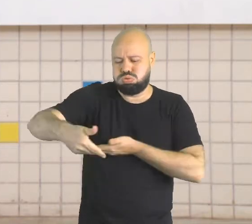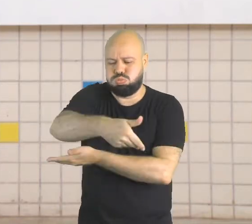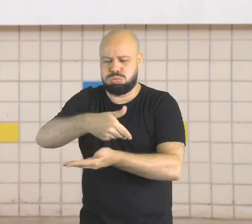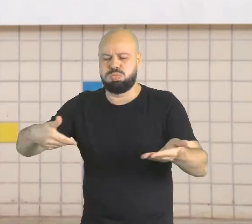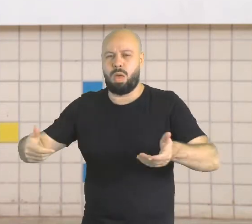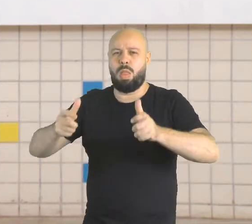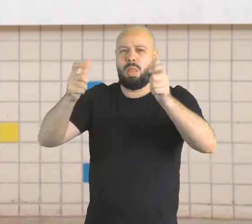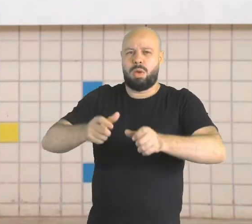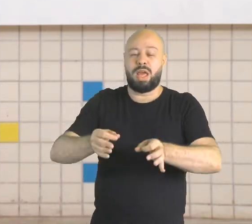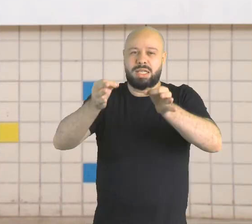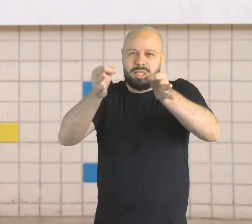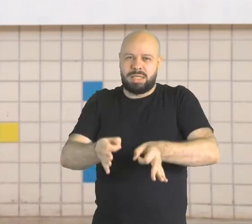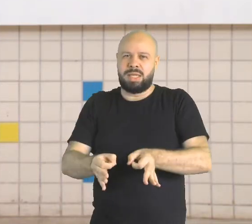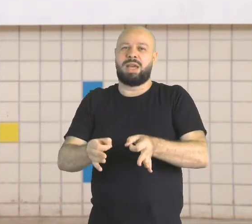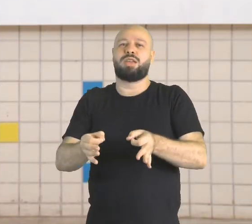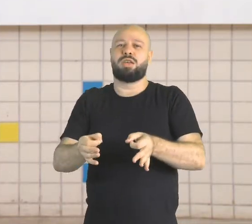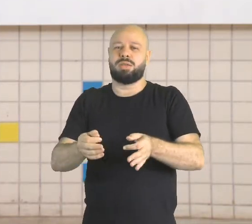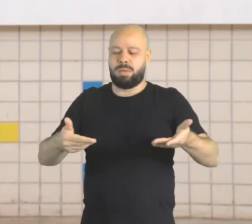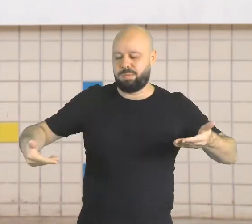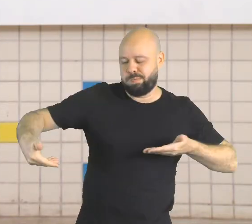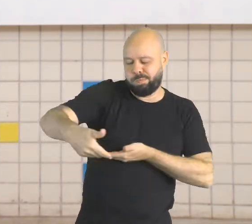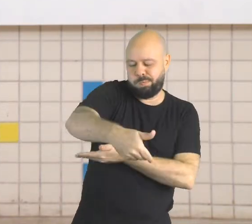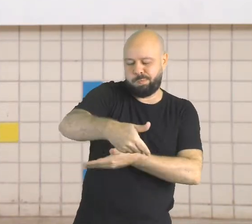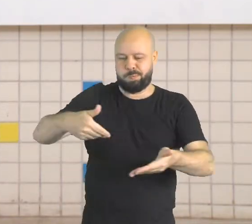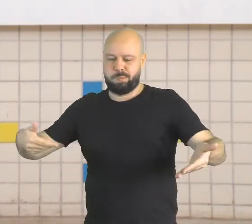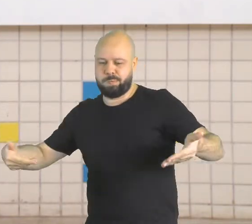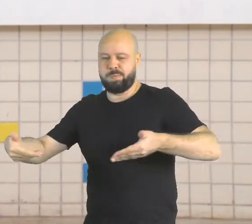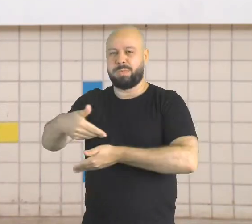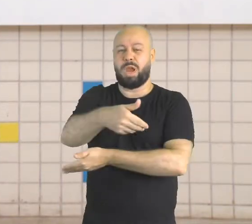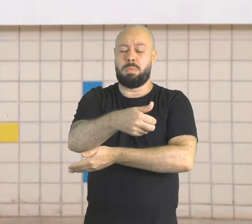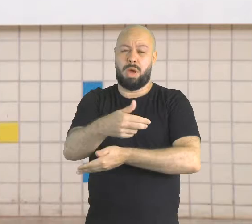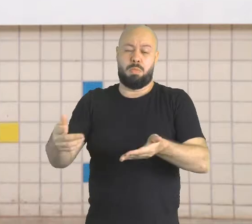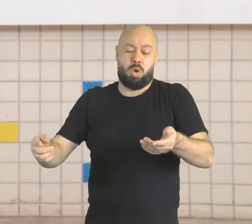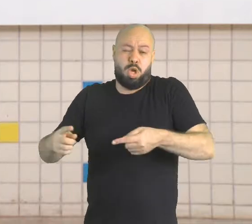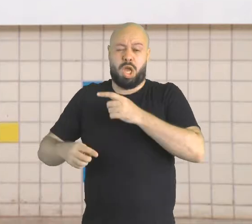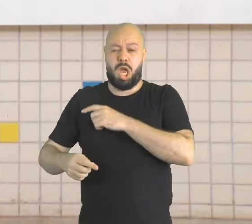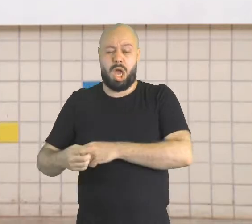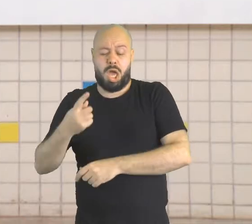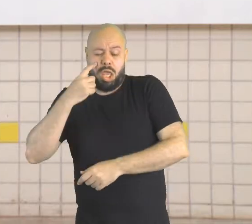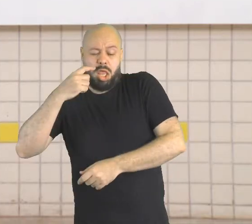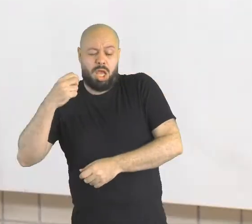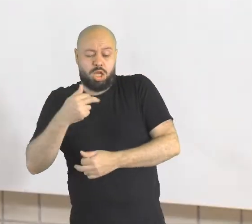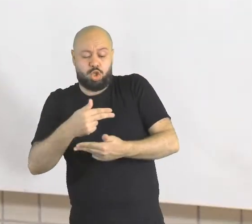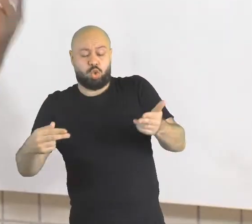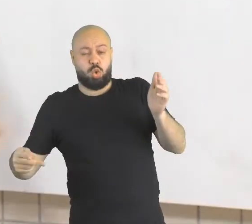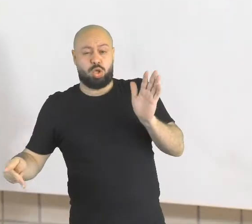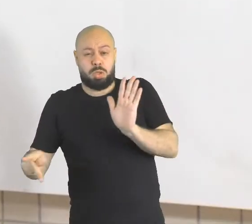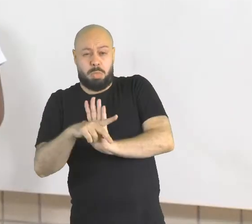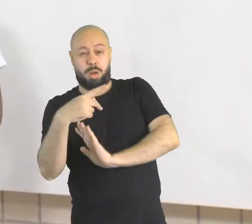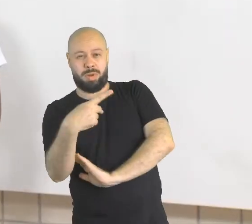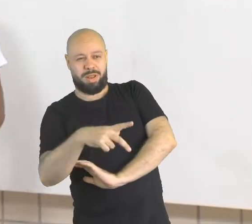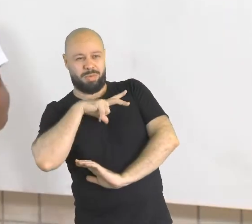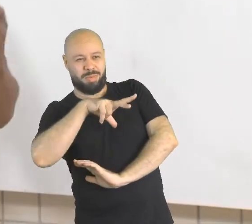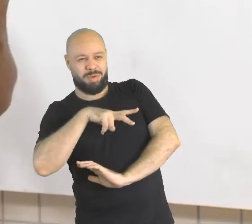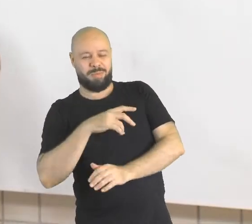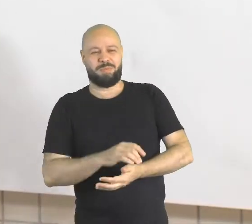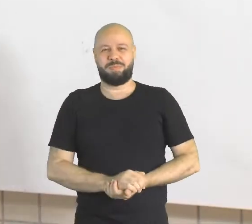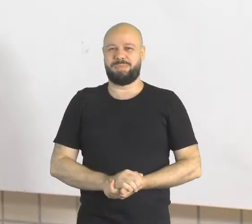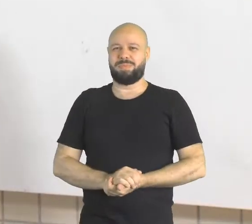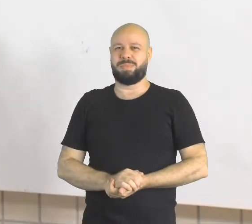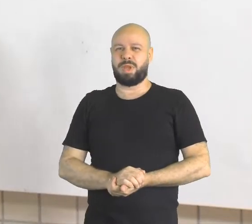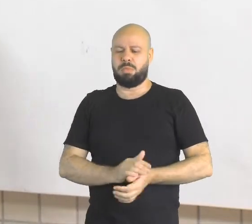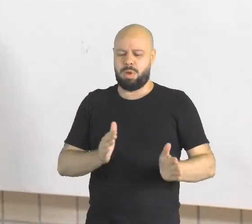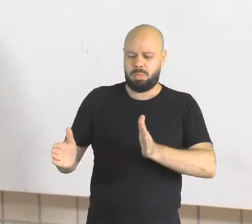Trocava com o português, né, por algum objeto de seu interesse. Gente, durante esse período, né,